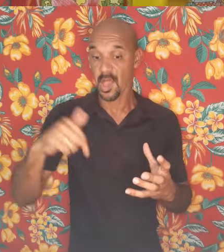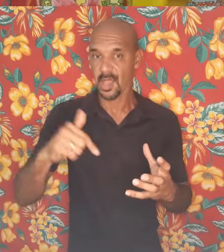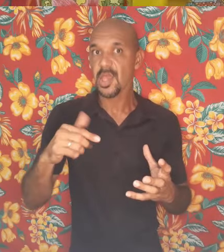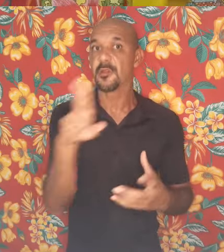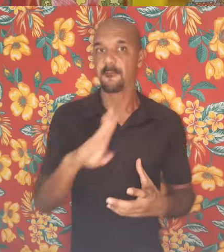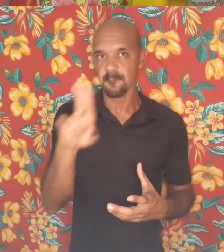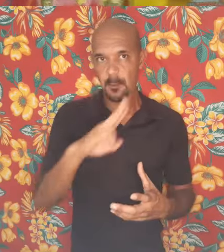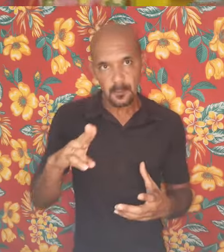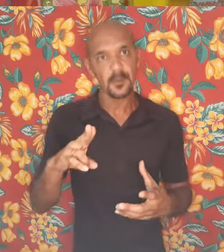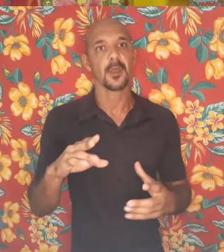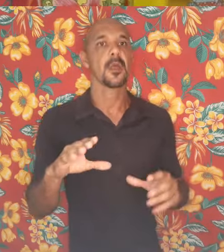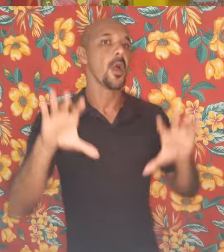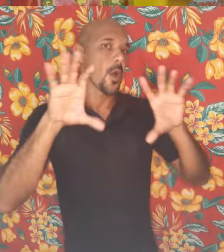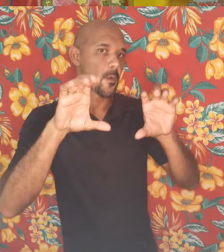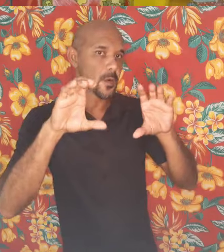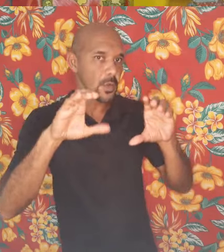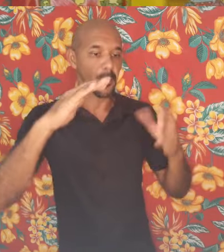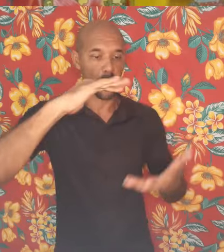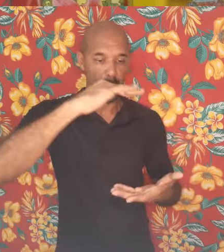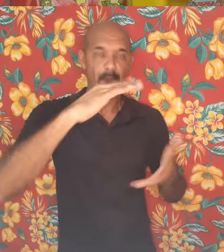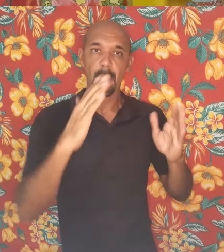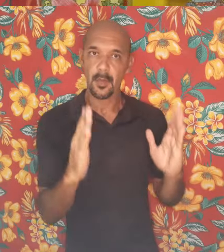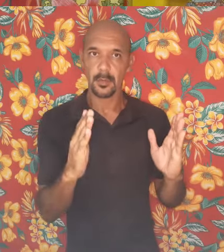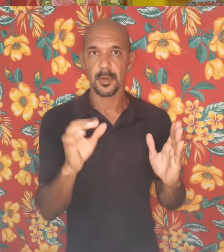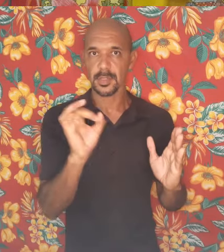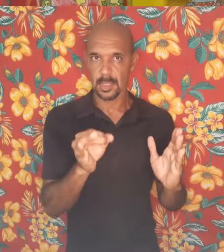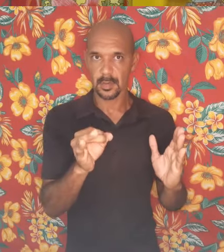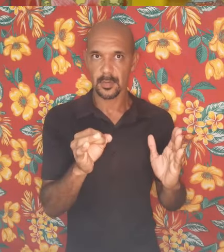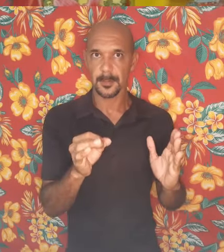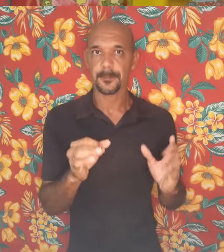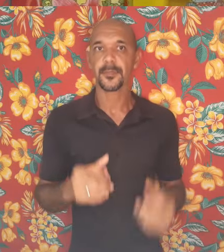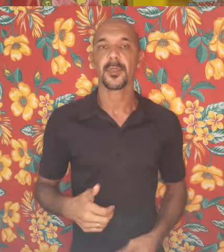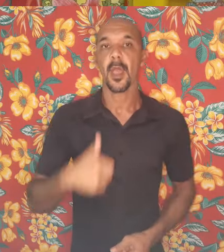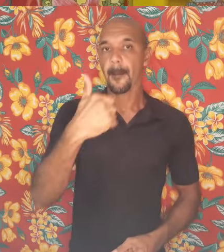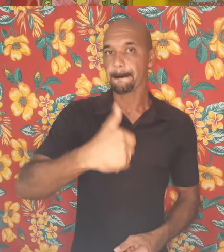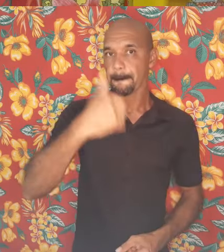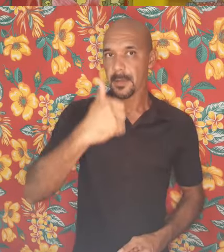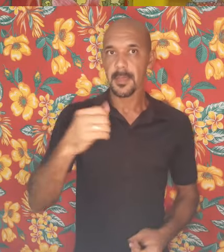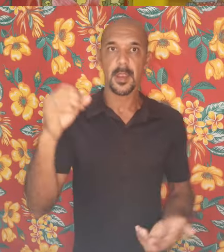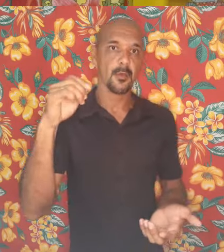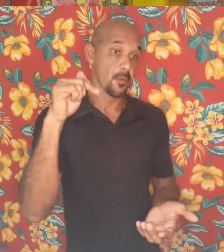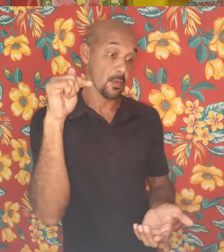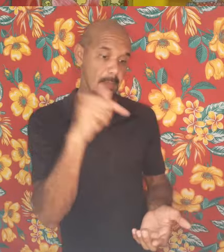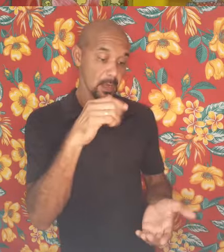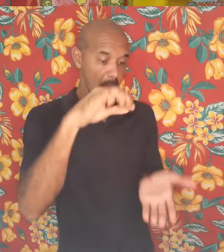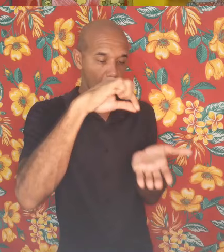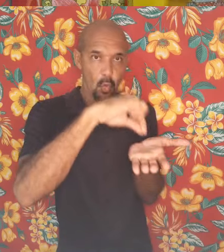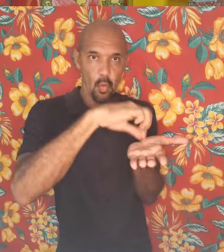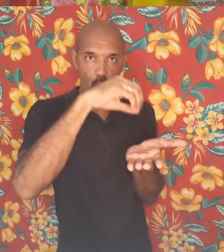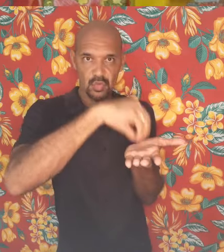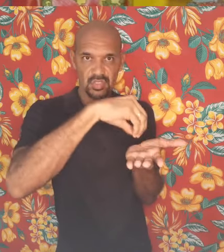primeira coisa que eu vou fazer é o seguinte, eu vou marcar o centro de cada